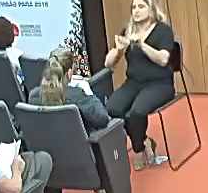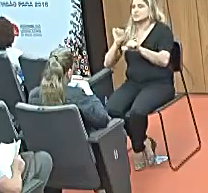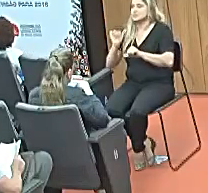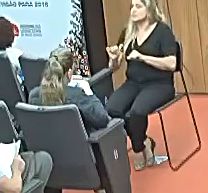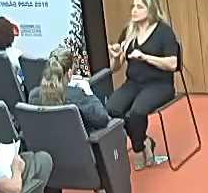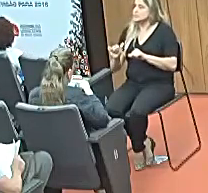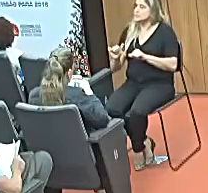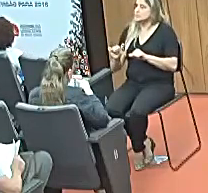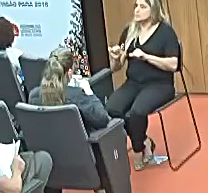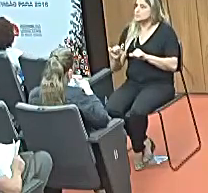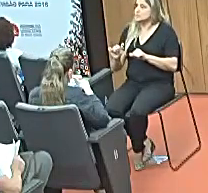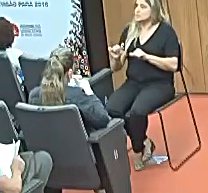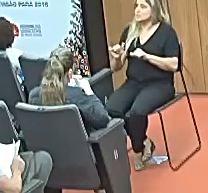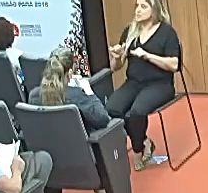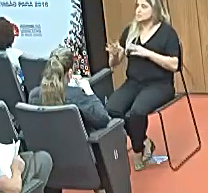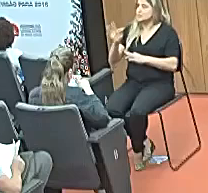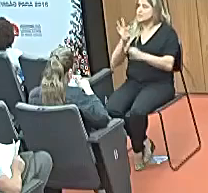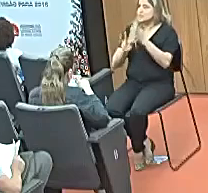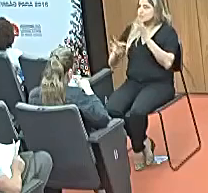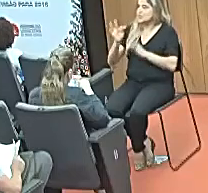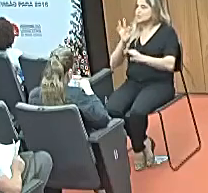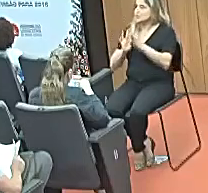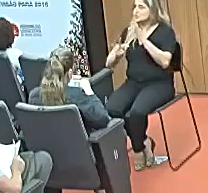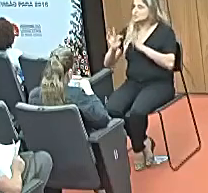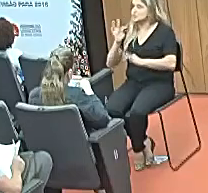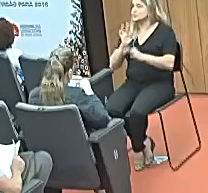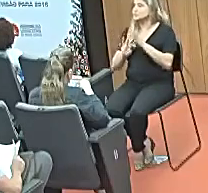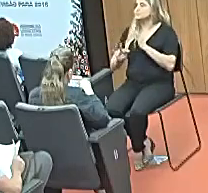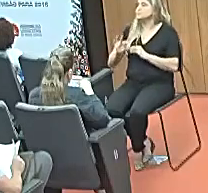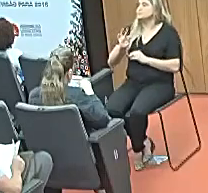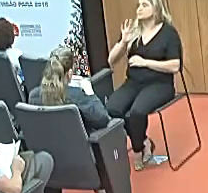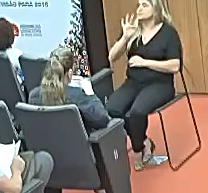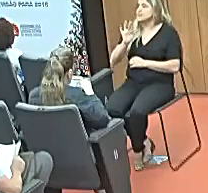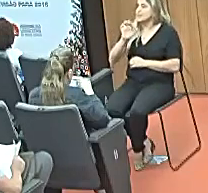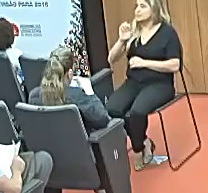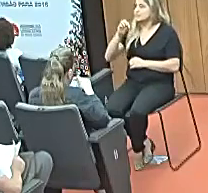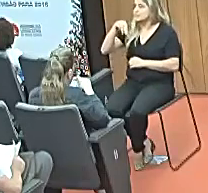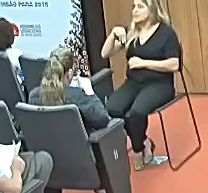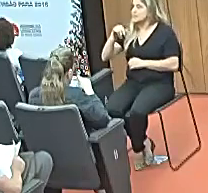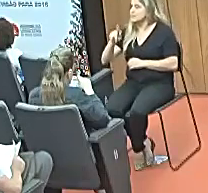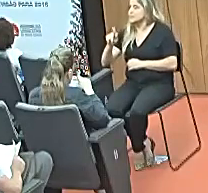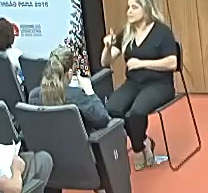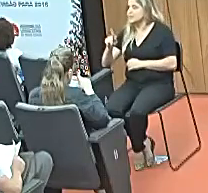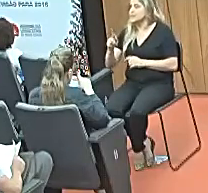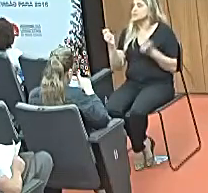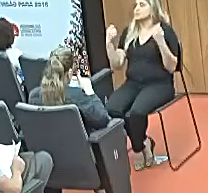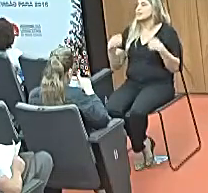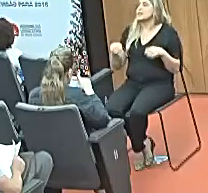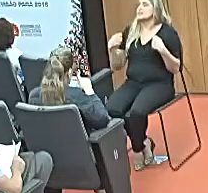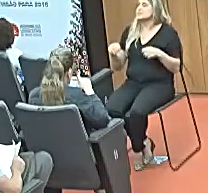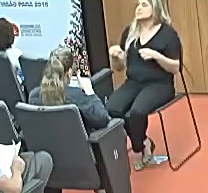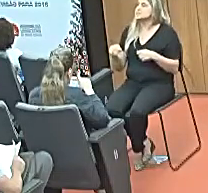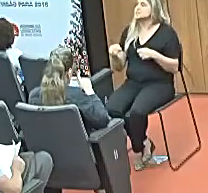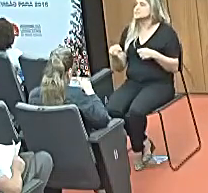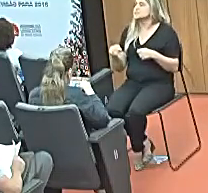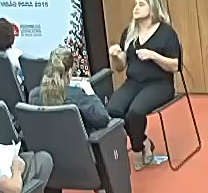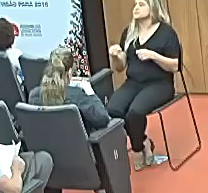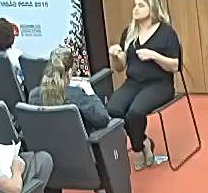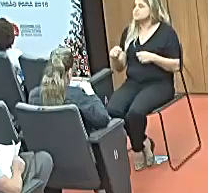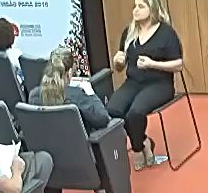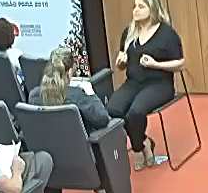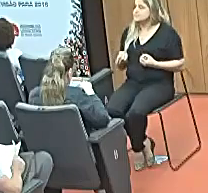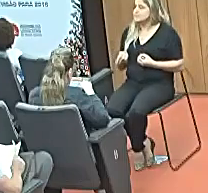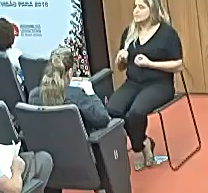pacto tecnológico da fhemig para que ela possa ter a condição necessária para da assistência digna